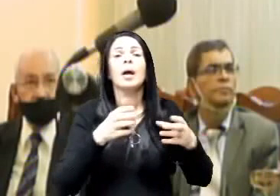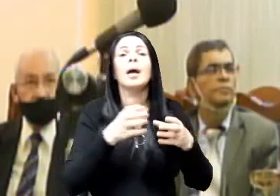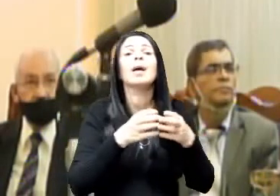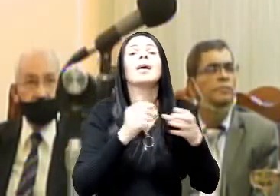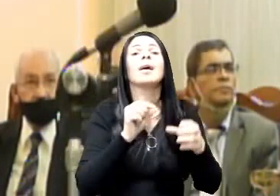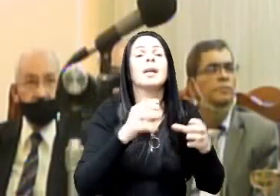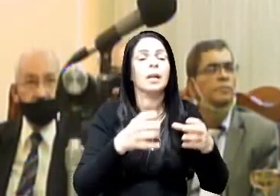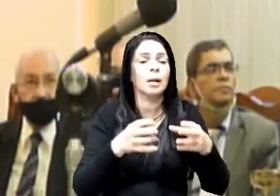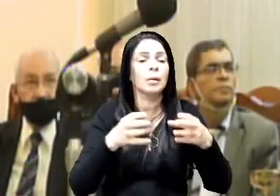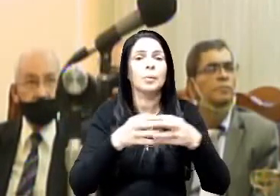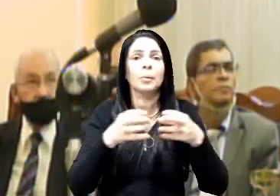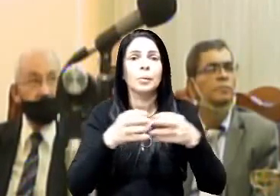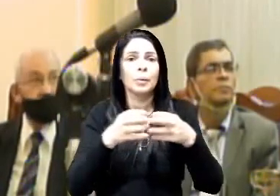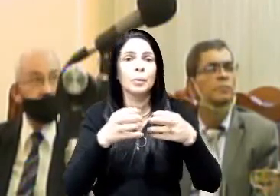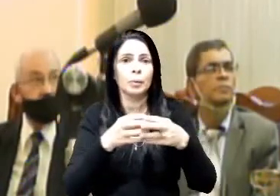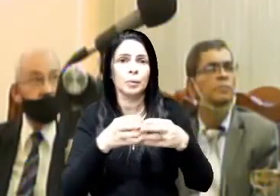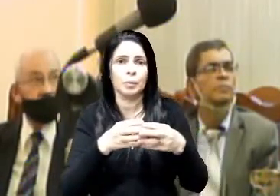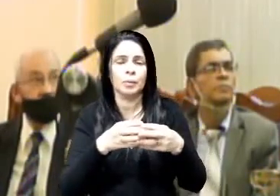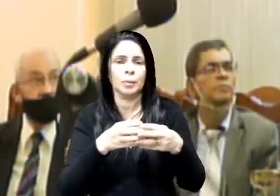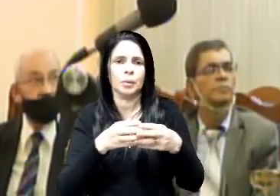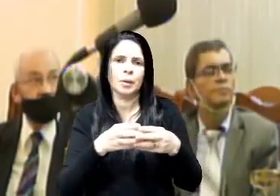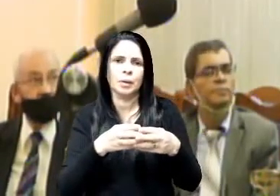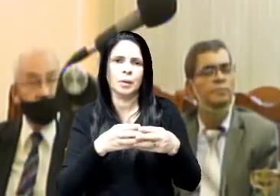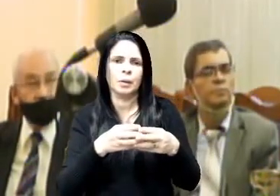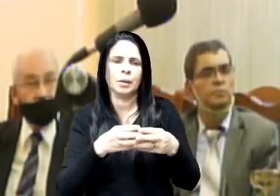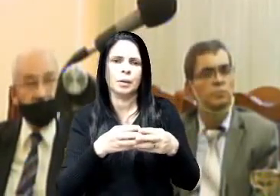de elite que protegia o império.